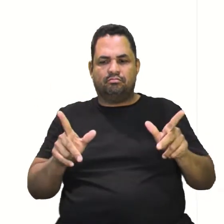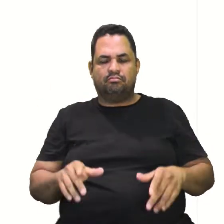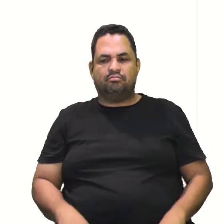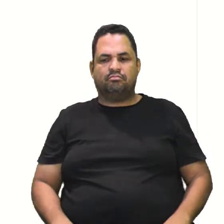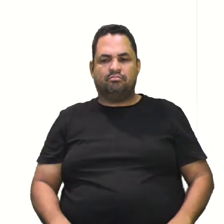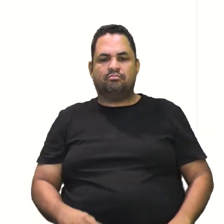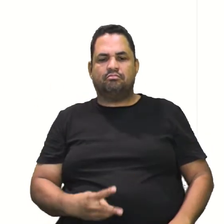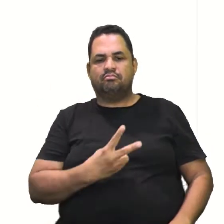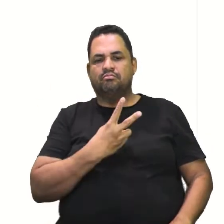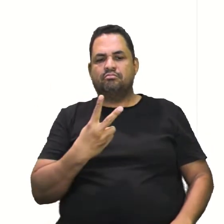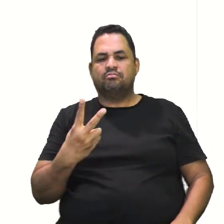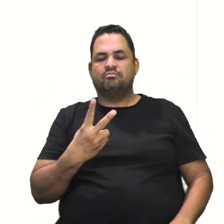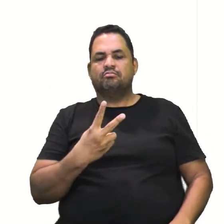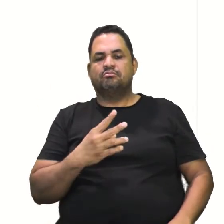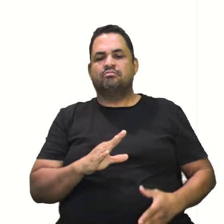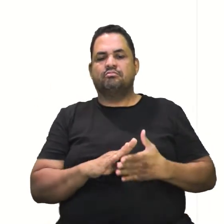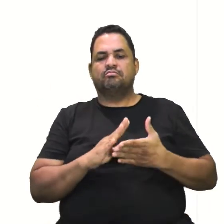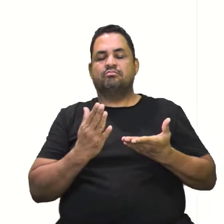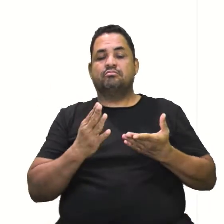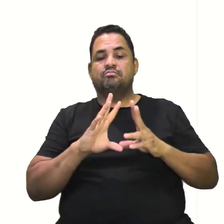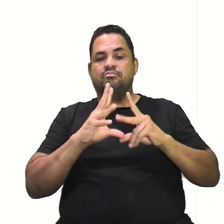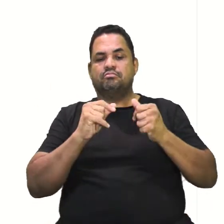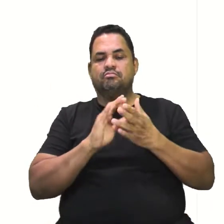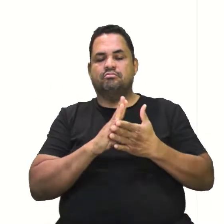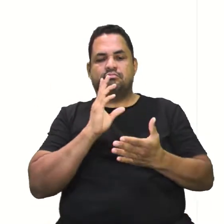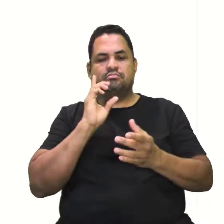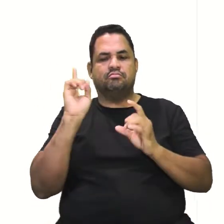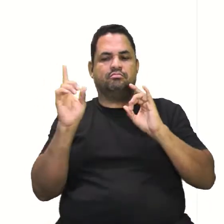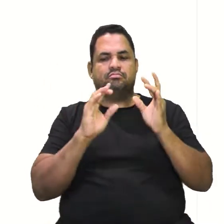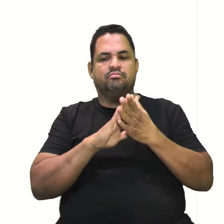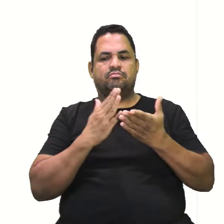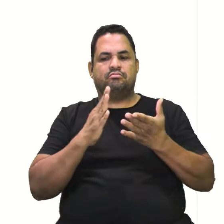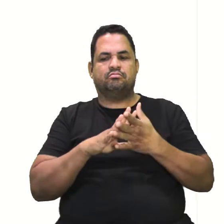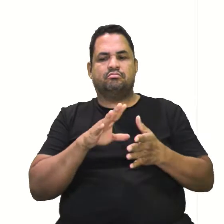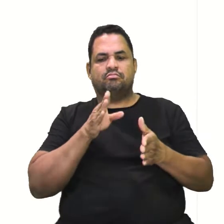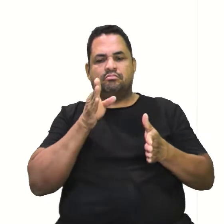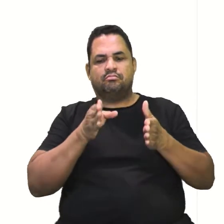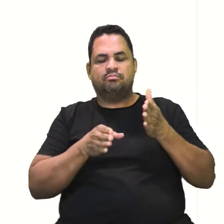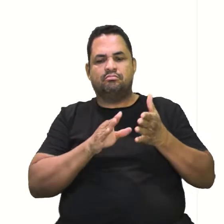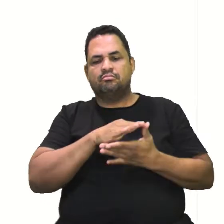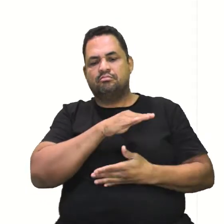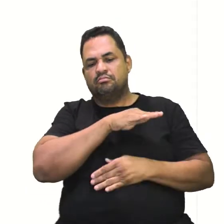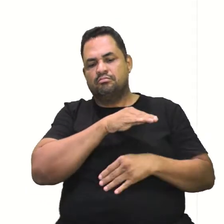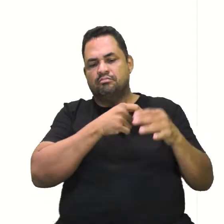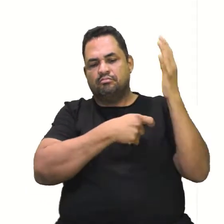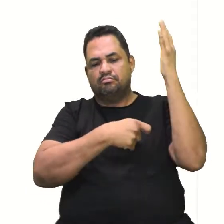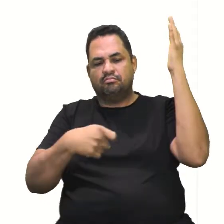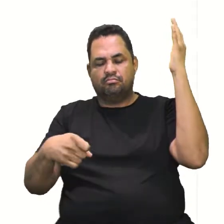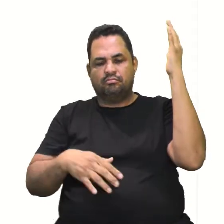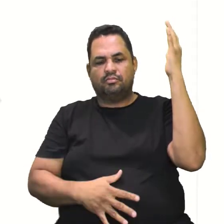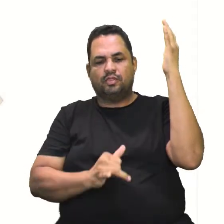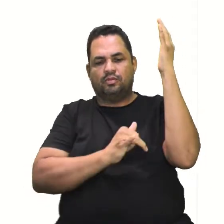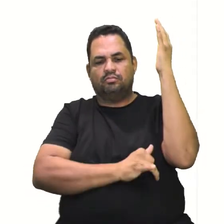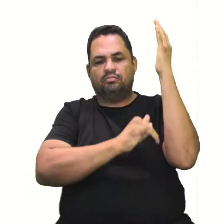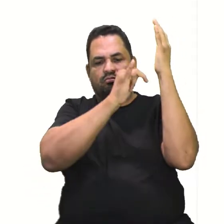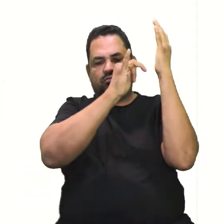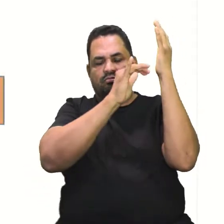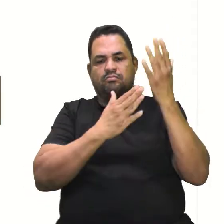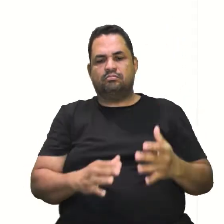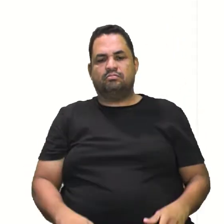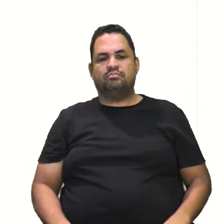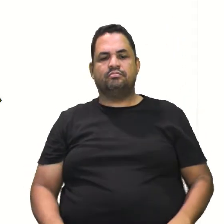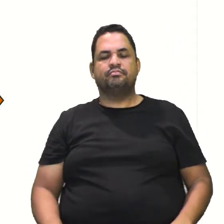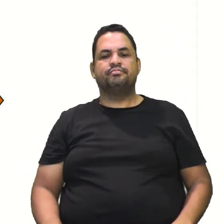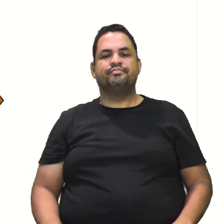E todas elas a gente vai estudar uma a uma, porque elas são paralelas ou ao eixo X ou ao eixo Y. Bora